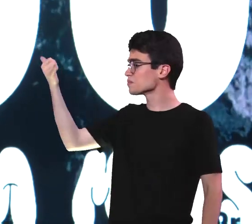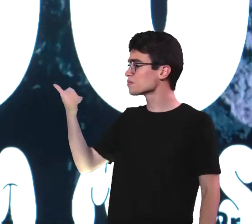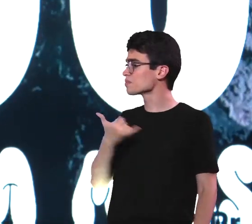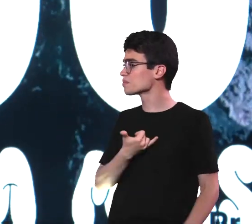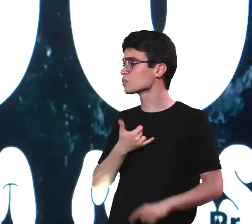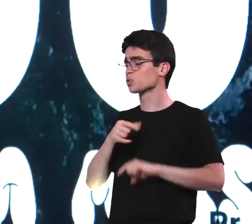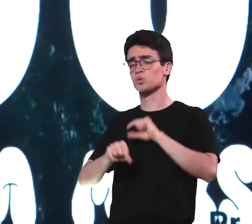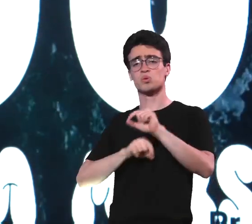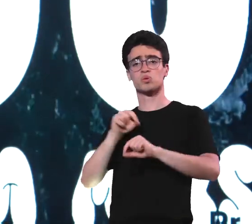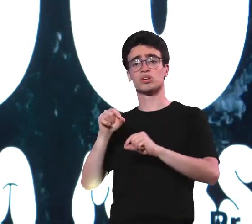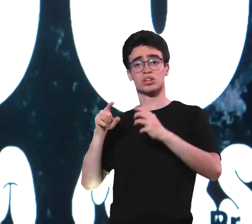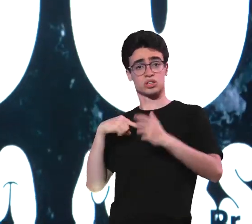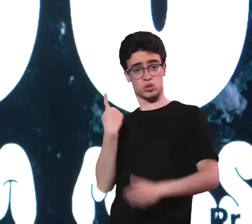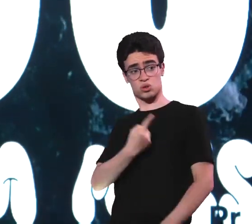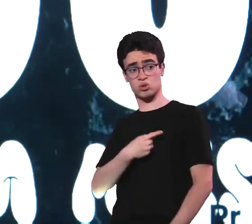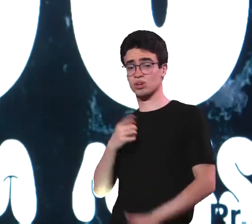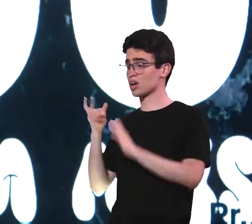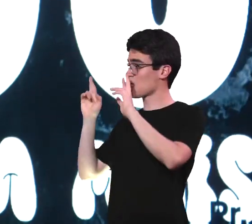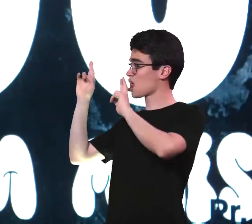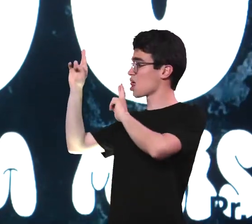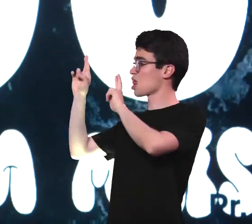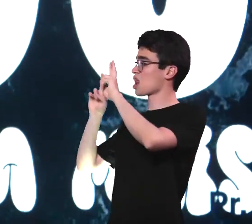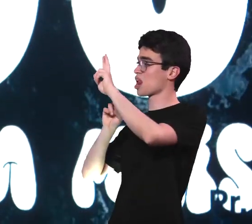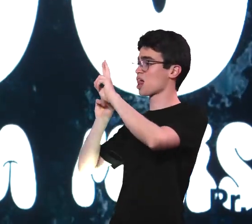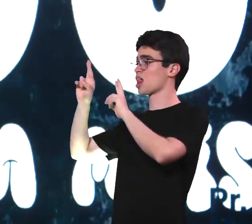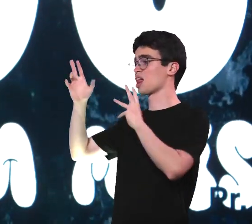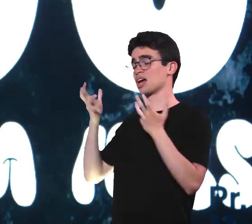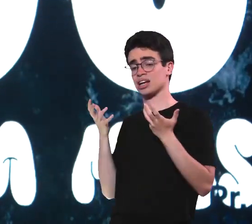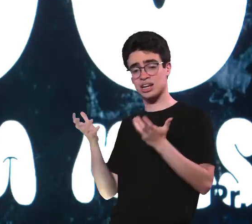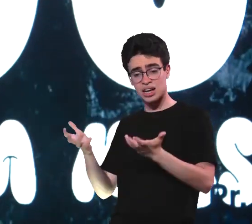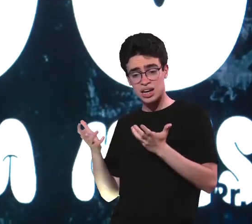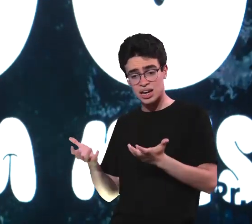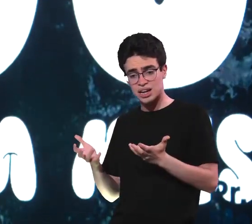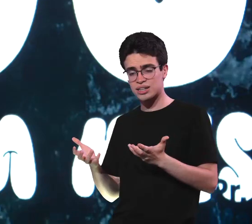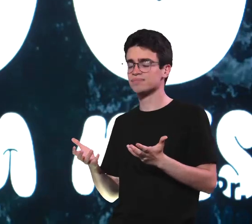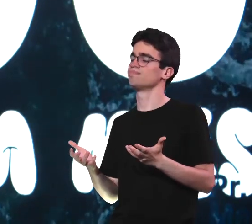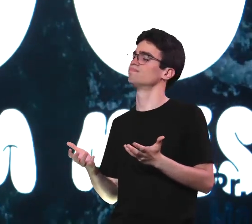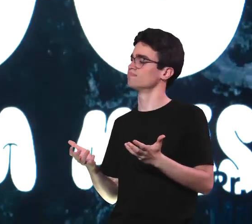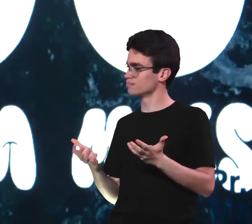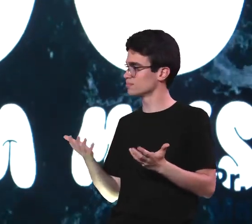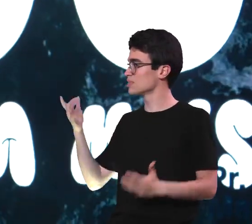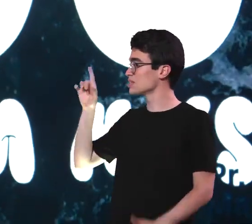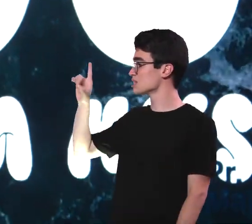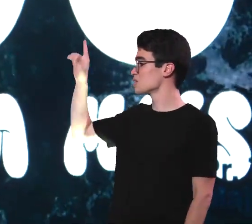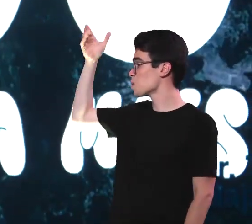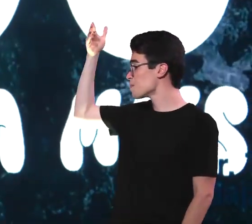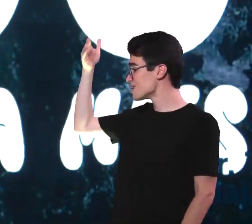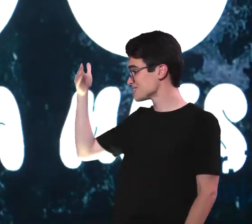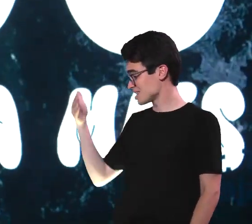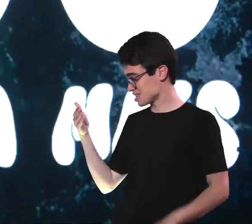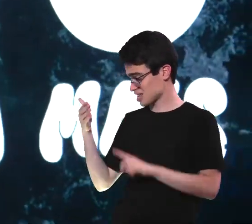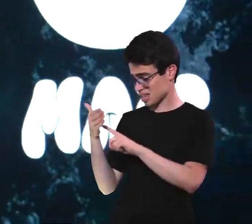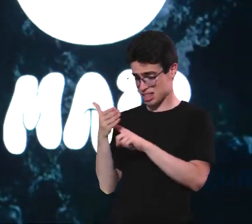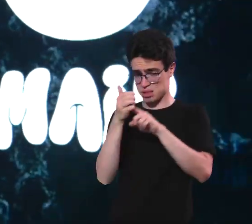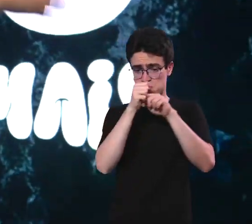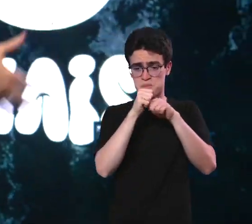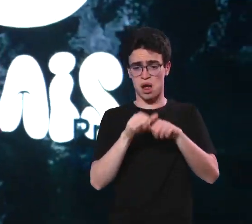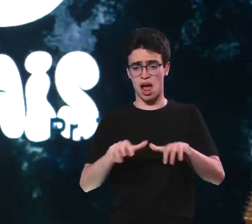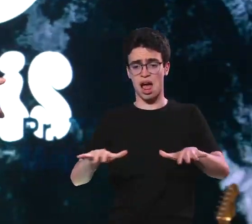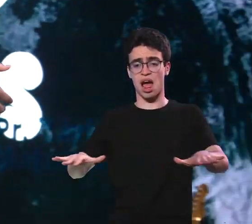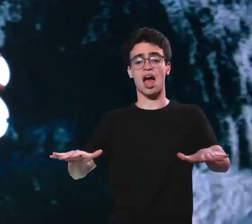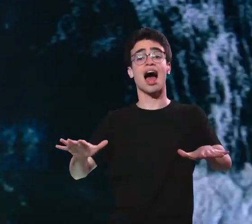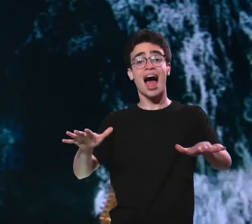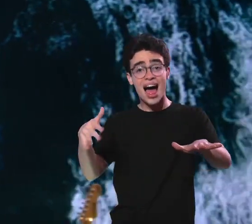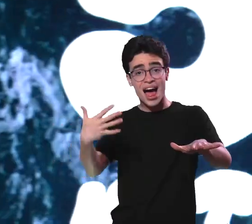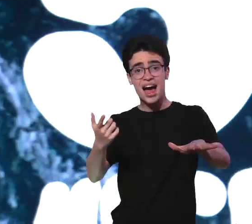você, que queremos ter um relacionamento mais profundo com Deus, é que as águas da presença dEle estão acessíveis